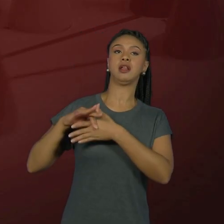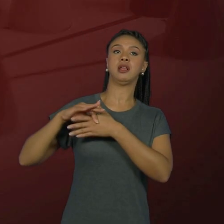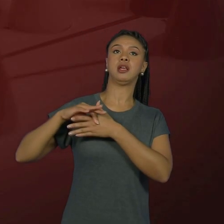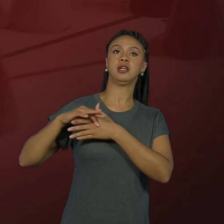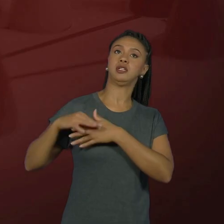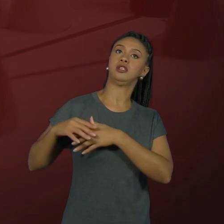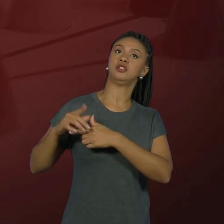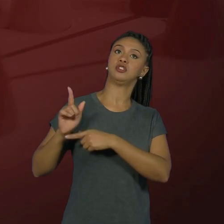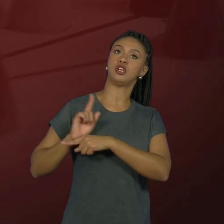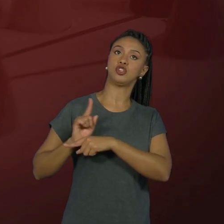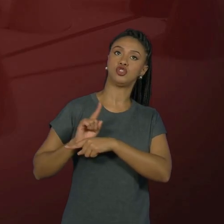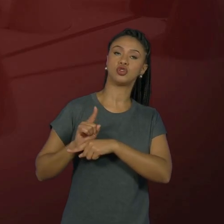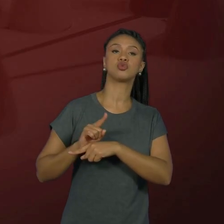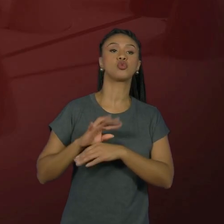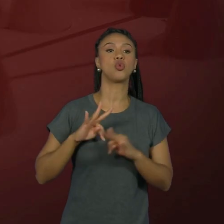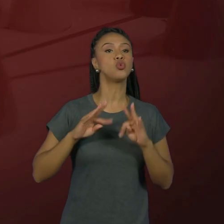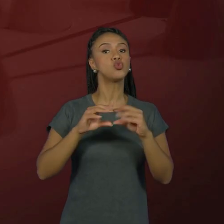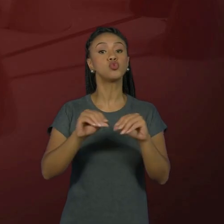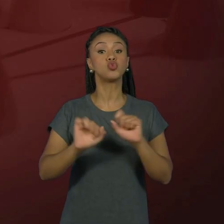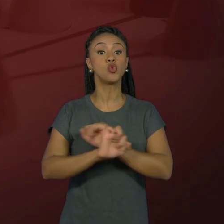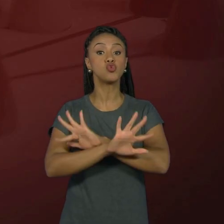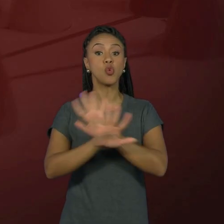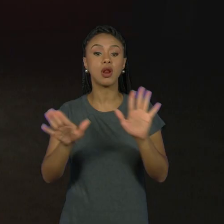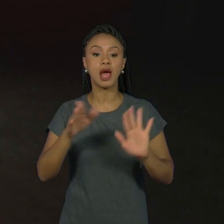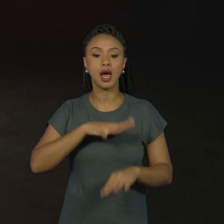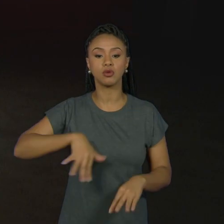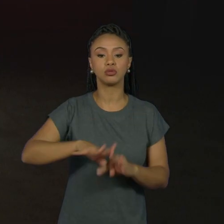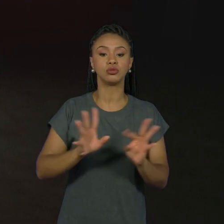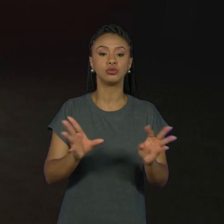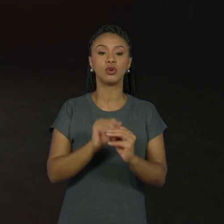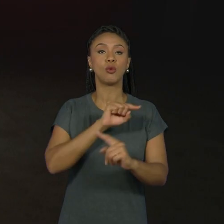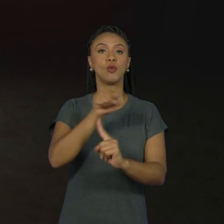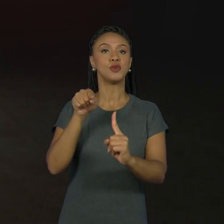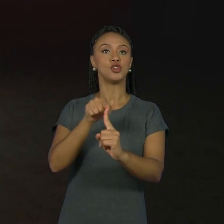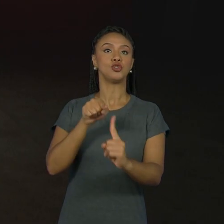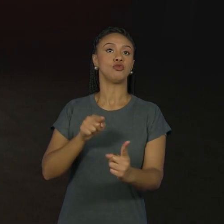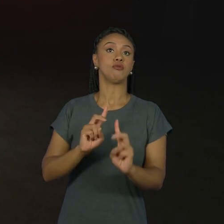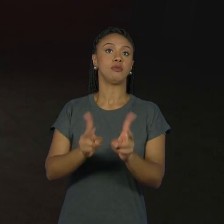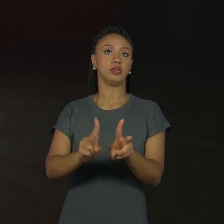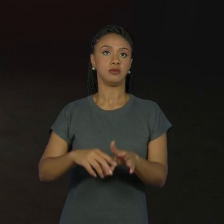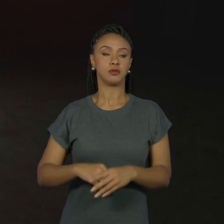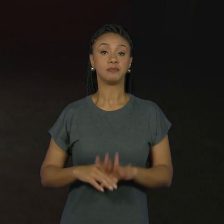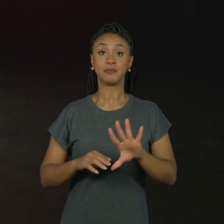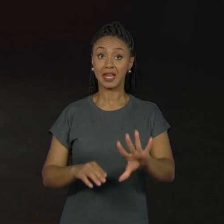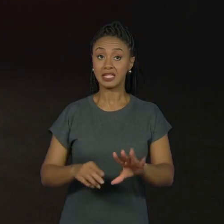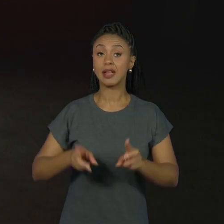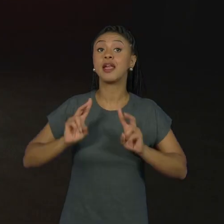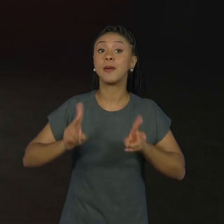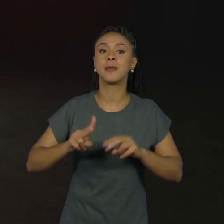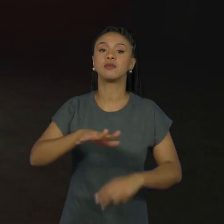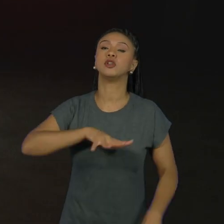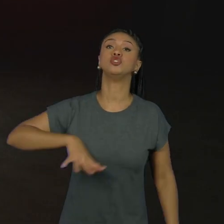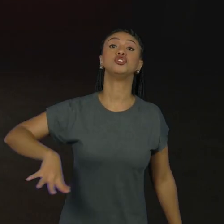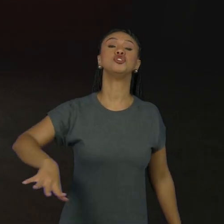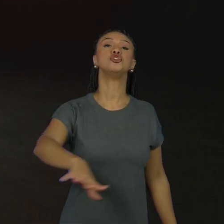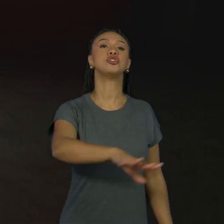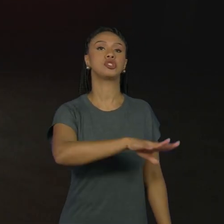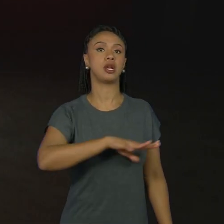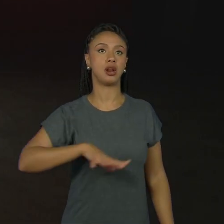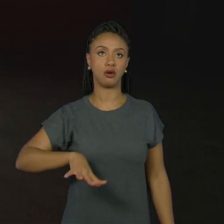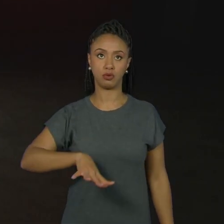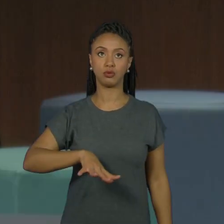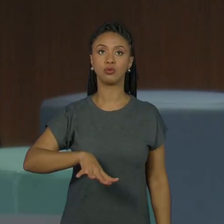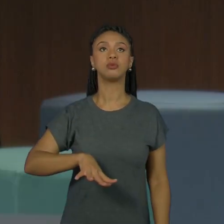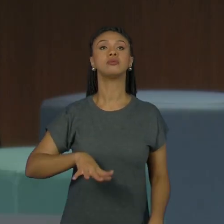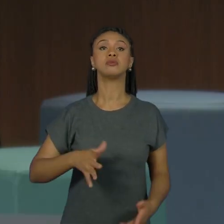para atingir as metas desejadas. Nessa última aula, a gente volta à noção do todo, à noção sistêmica, né? A governança